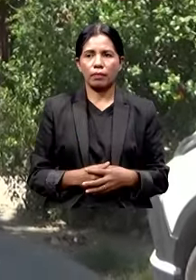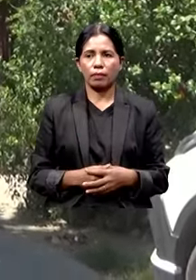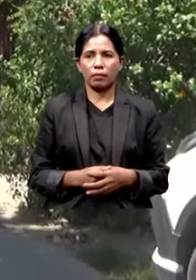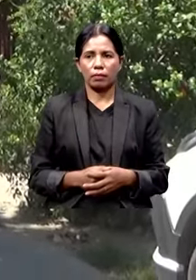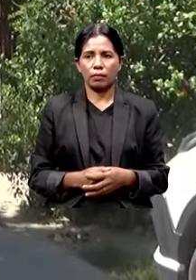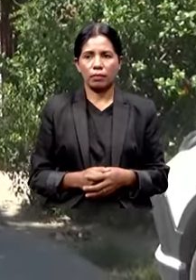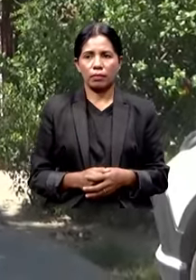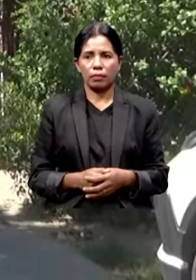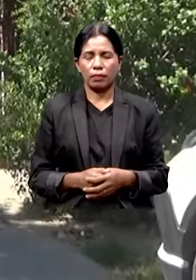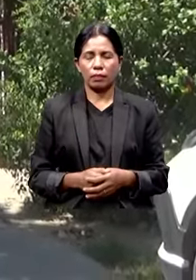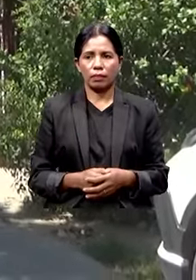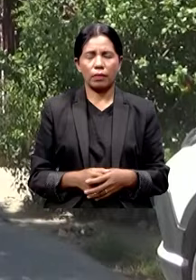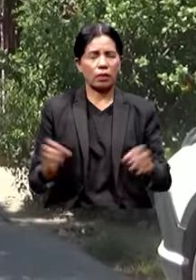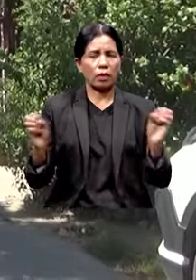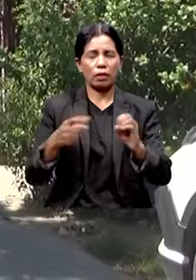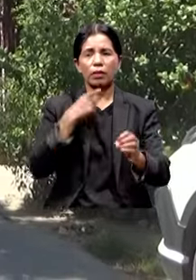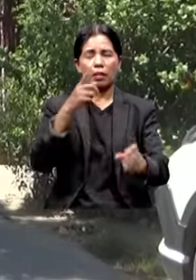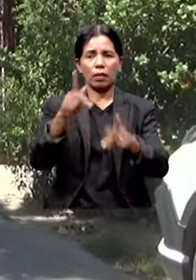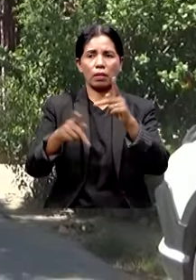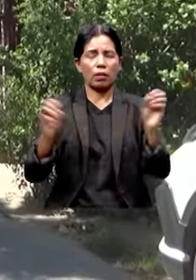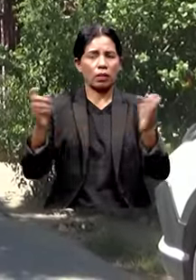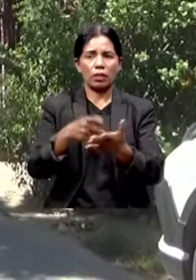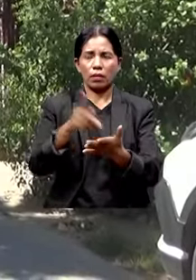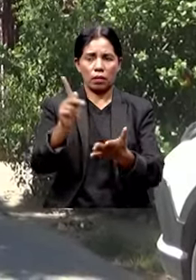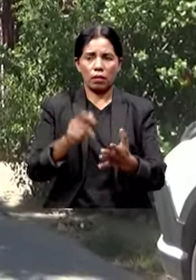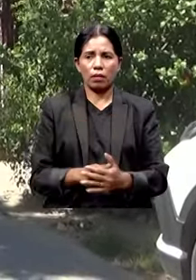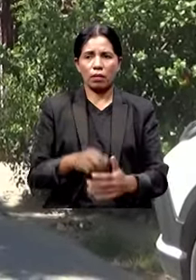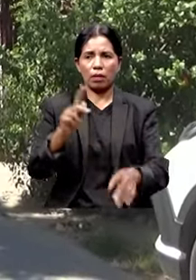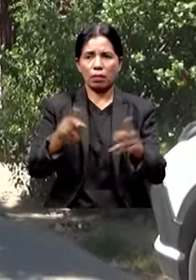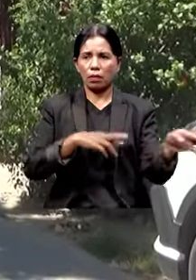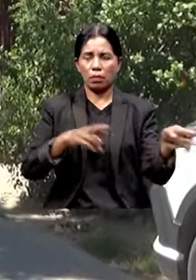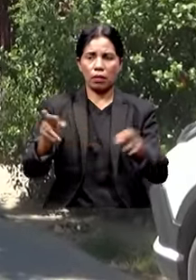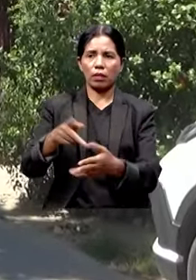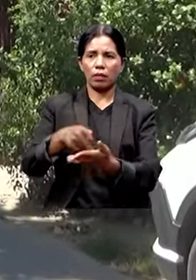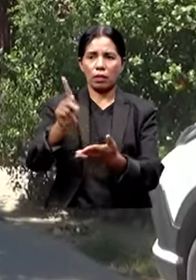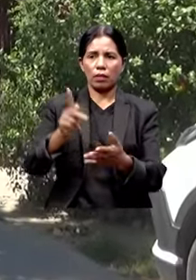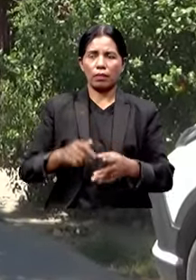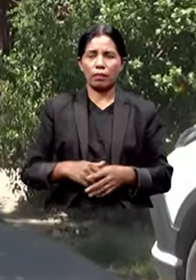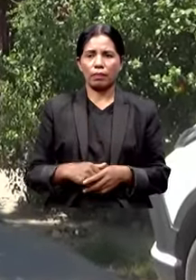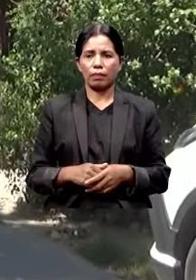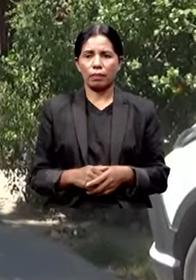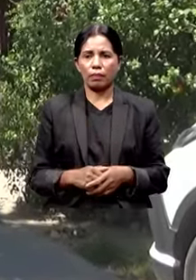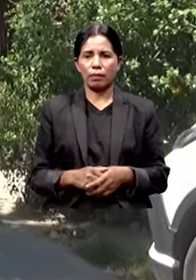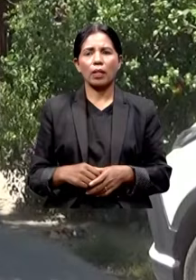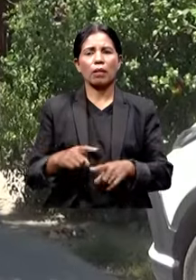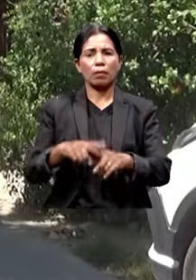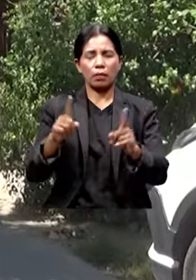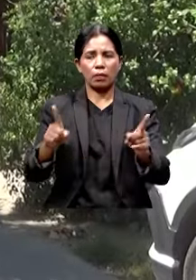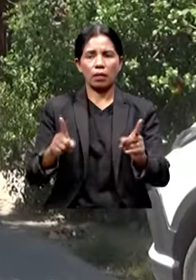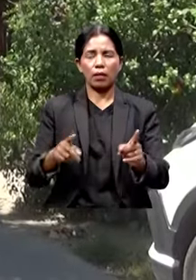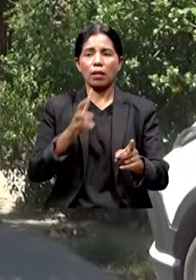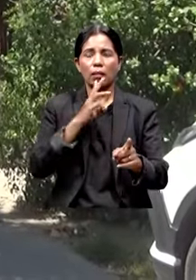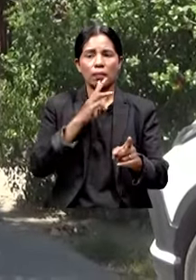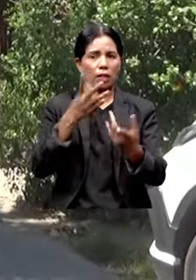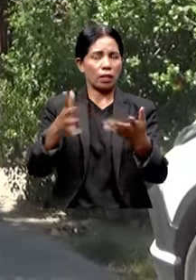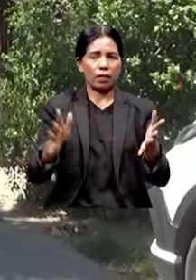tempat. Laos gane mem komunidad mak lakoi selu. Komunidad pun satu selu. Mai be galdan be lai ha.